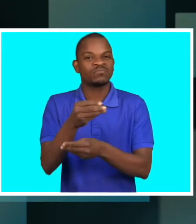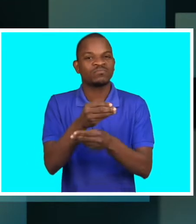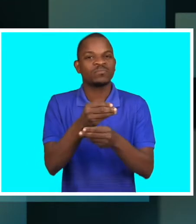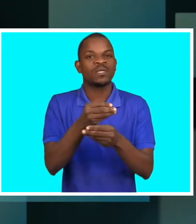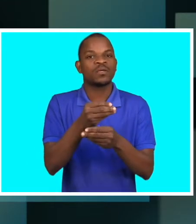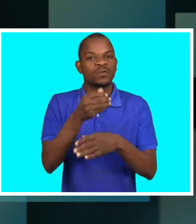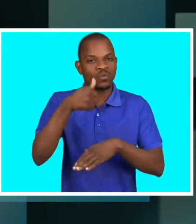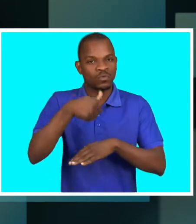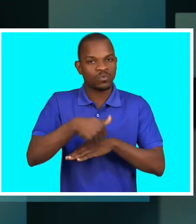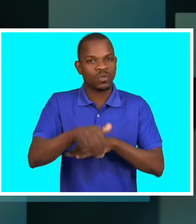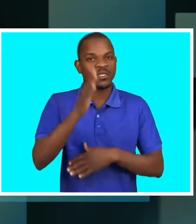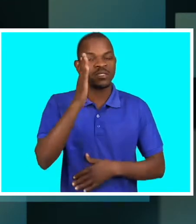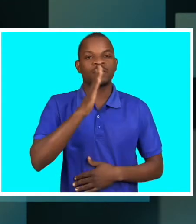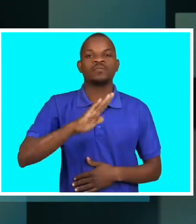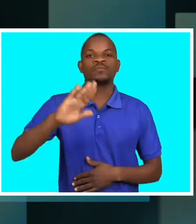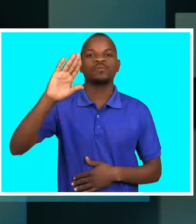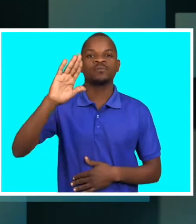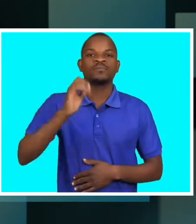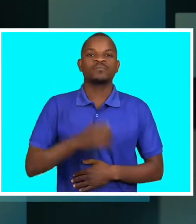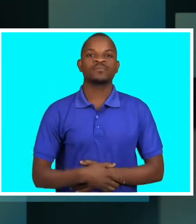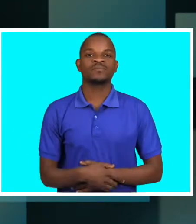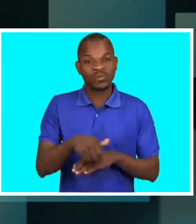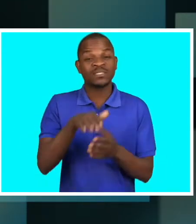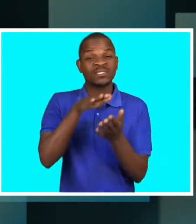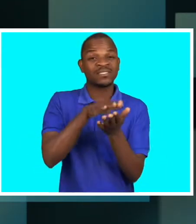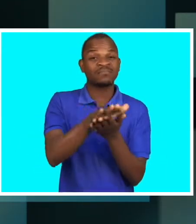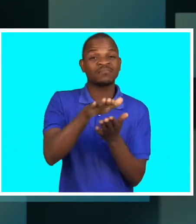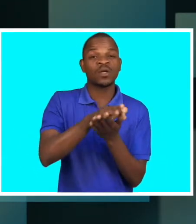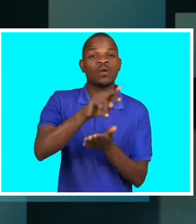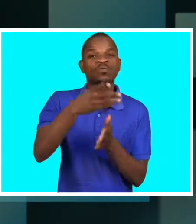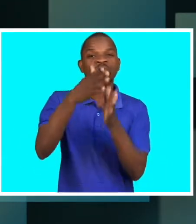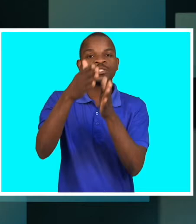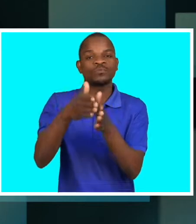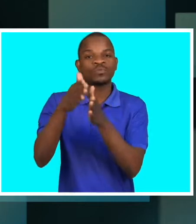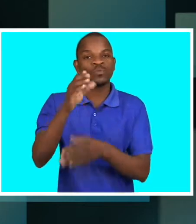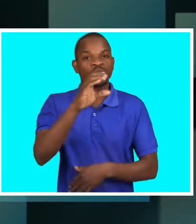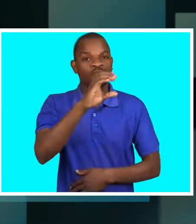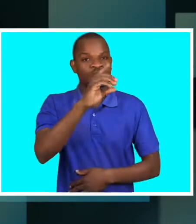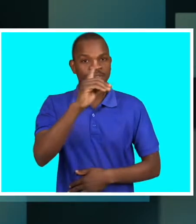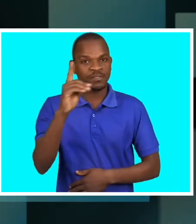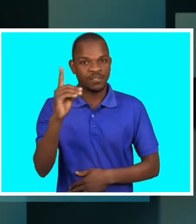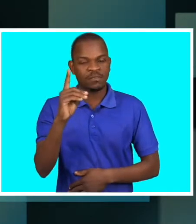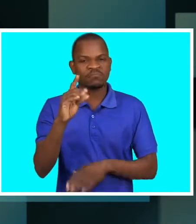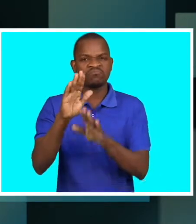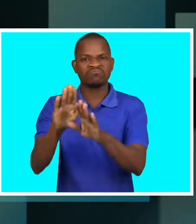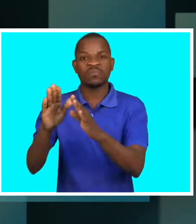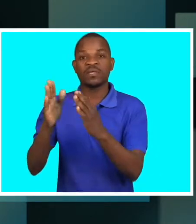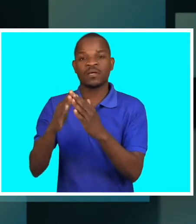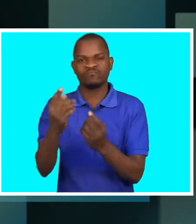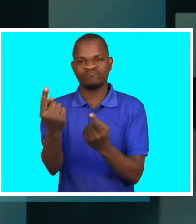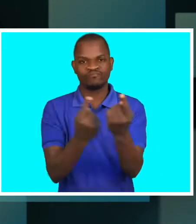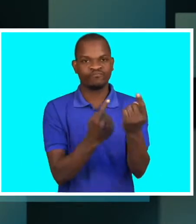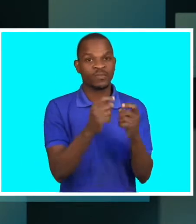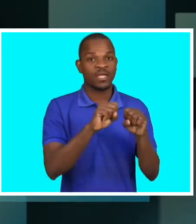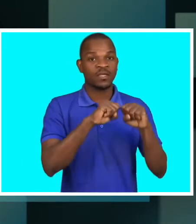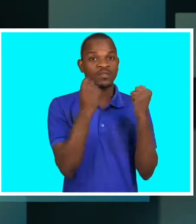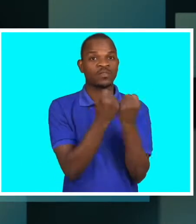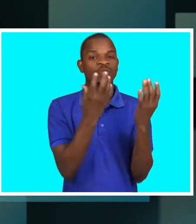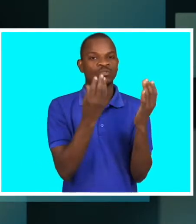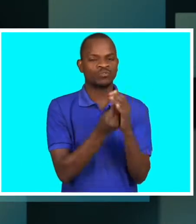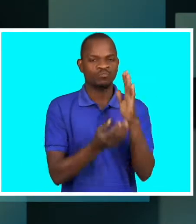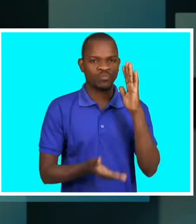réplica dessa atividade ao nível nacional. Andamos a exibizar outros deficientes que estavam ficando em casa para vir a gente se